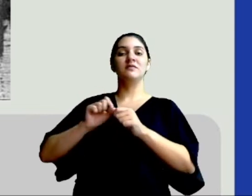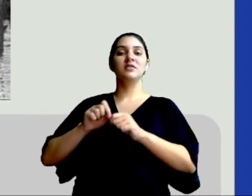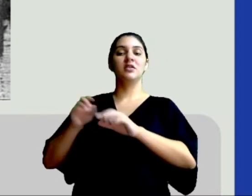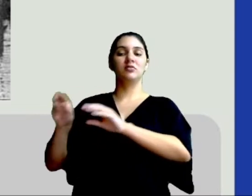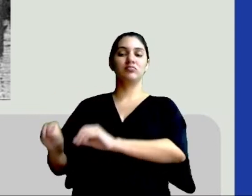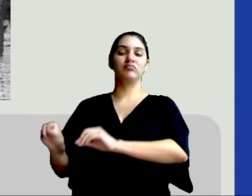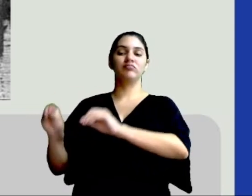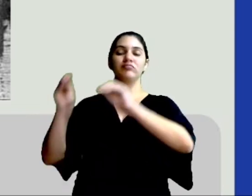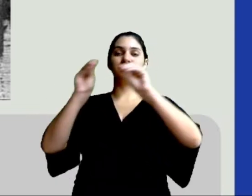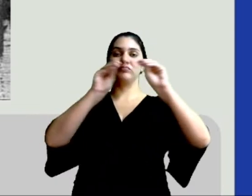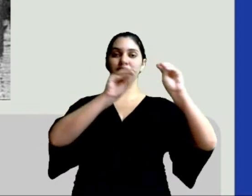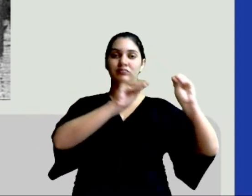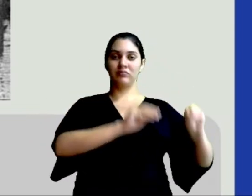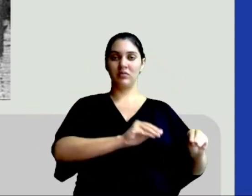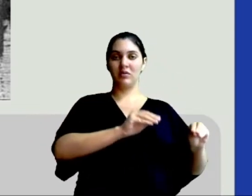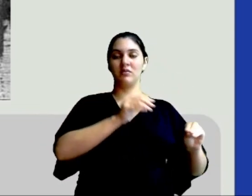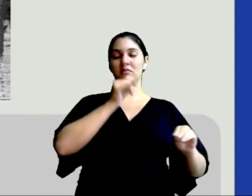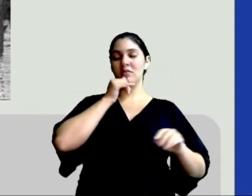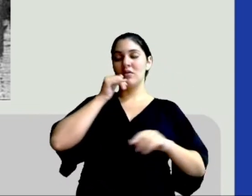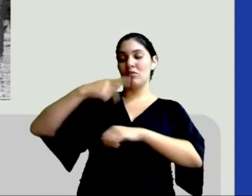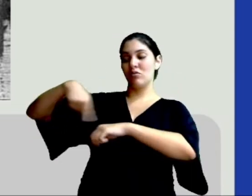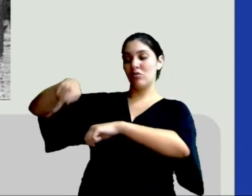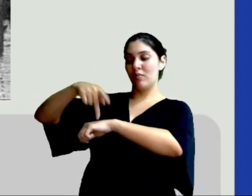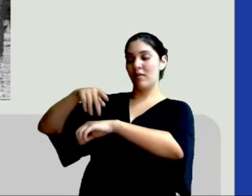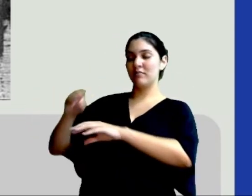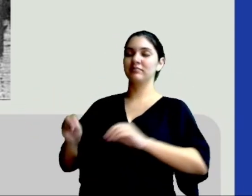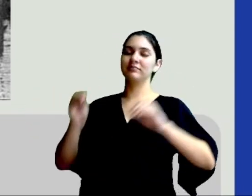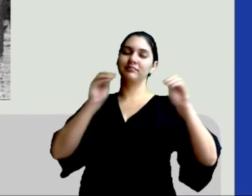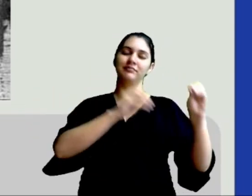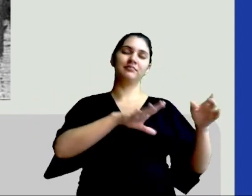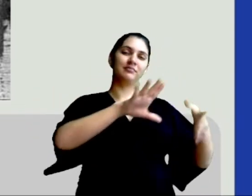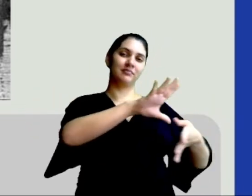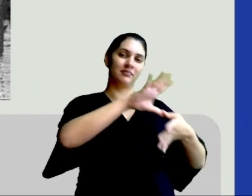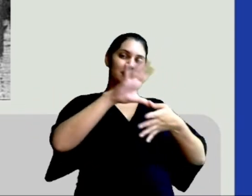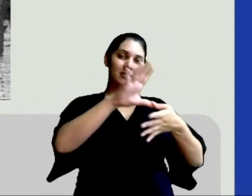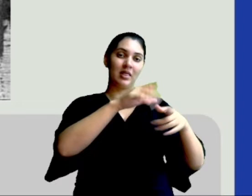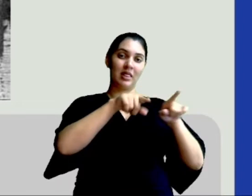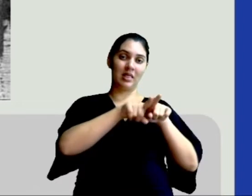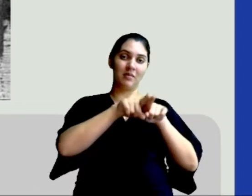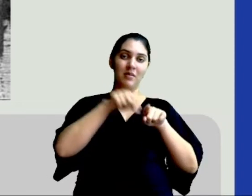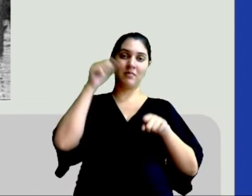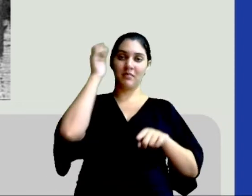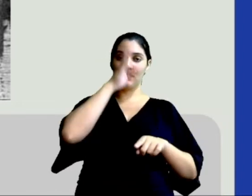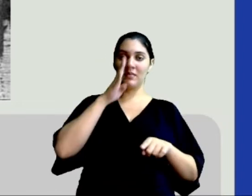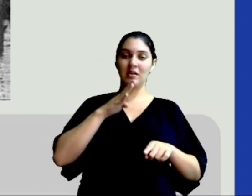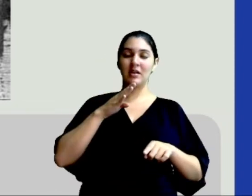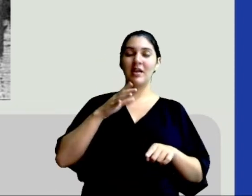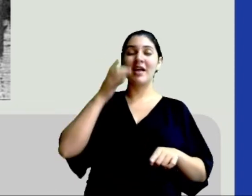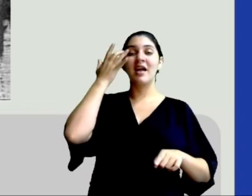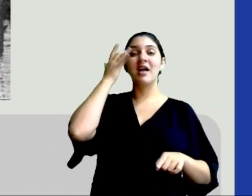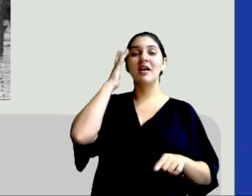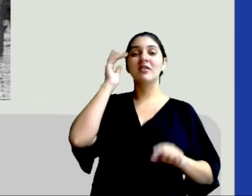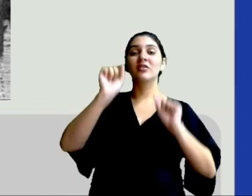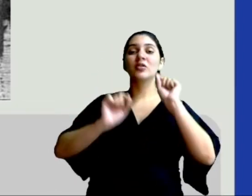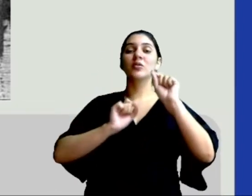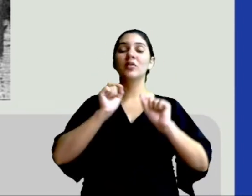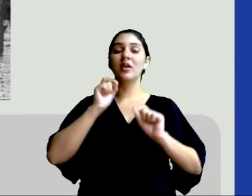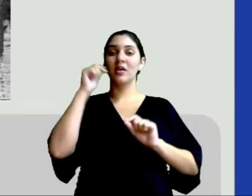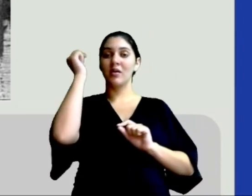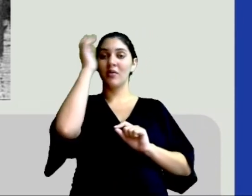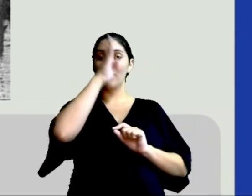deslocamento dos seus continentes para a América, sobretudo para o Brasil, que era considerado um país